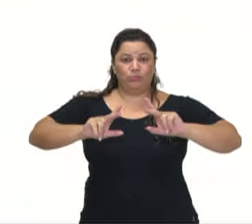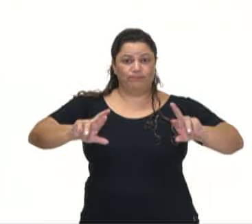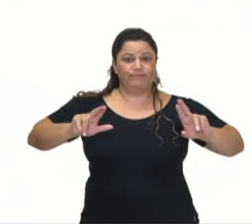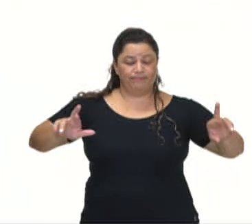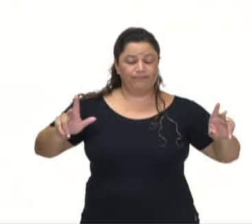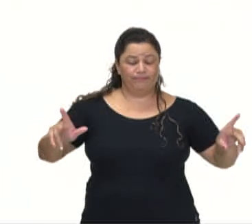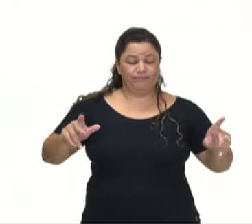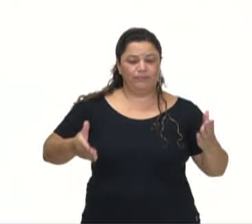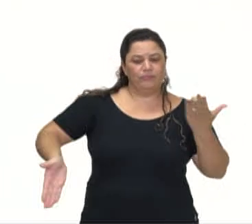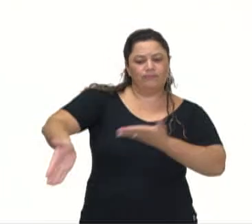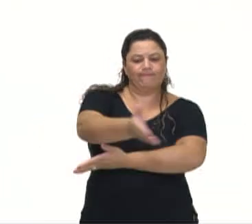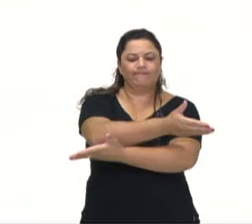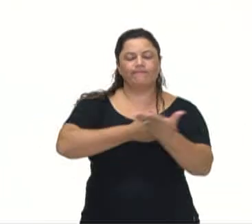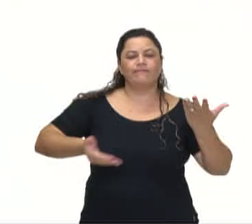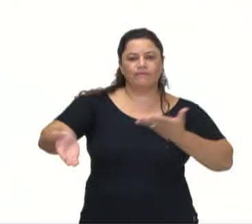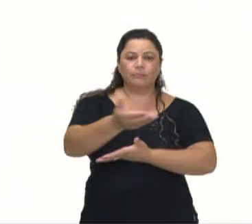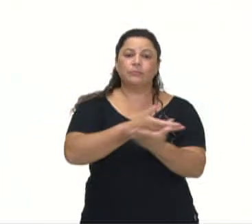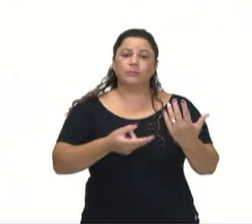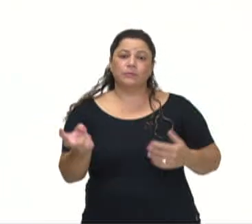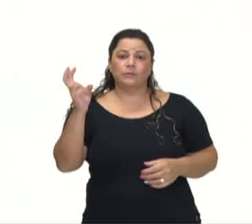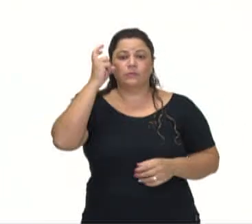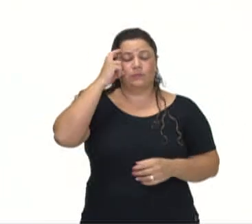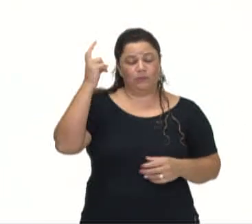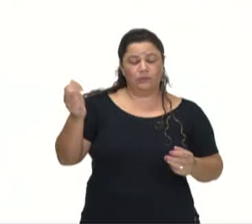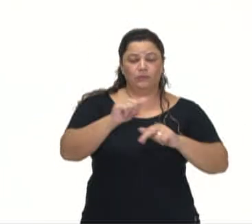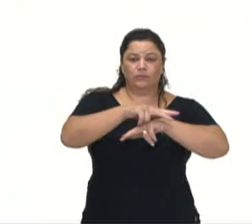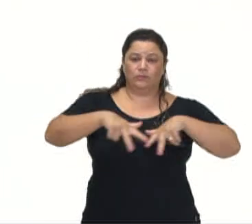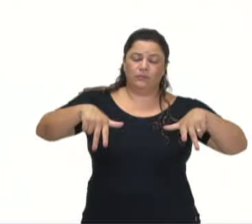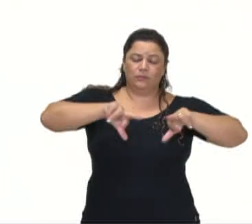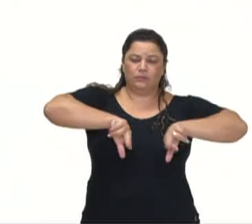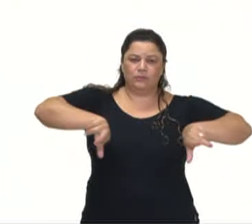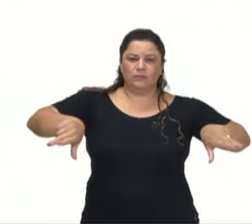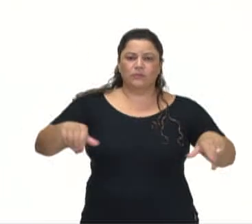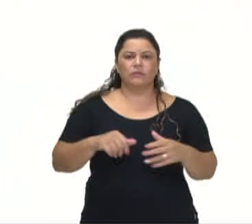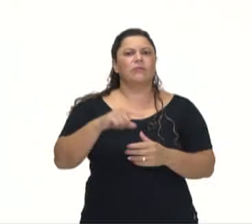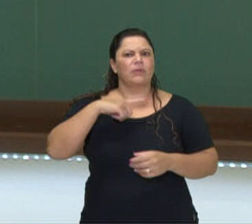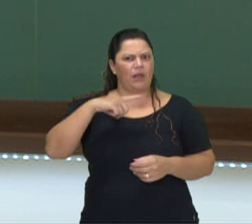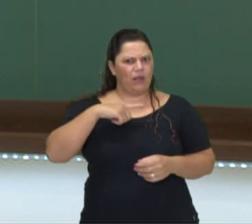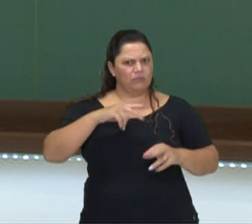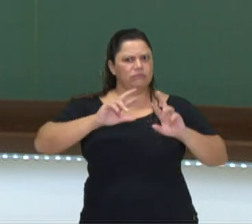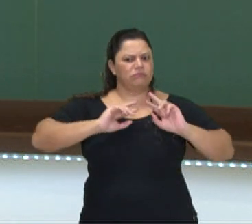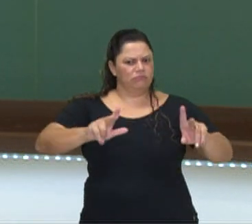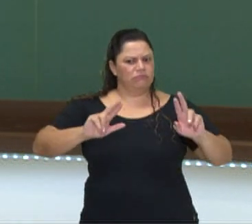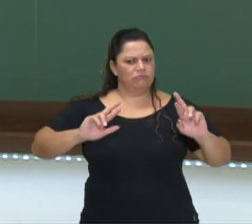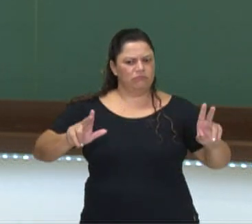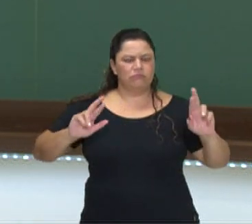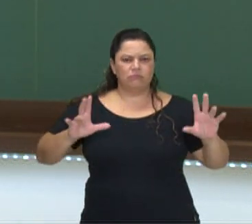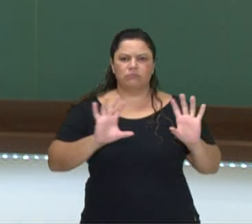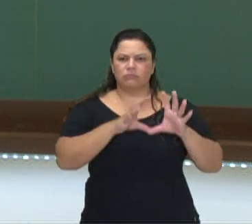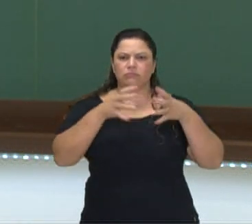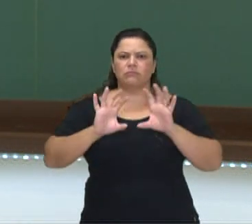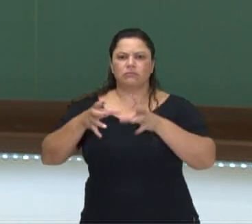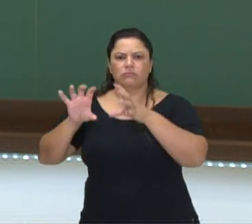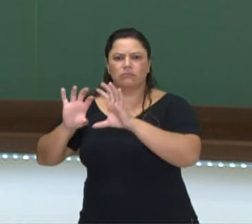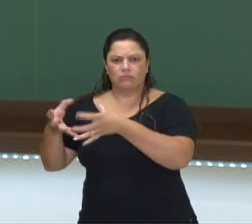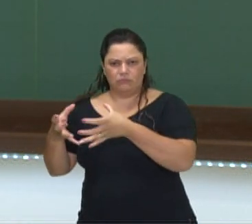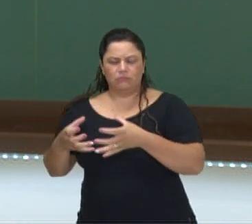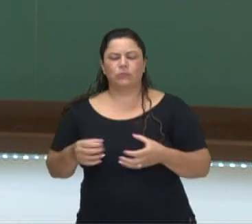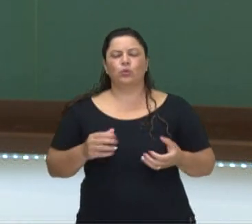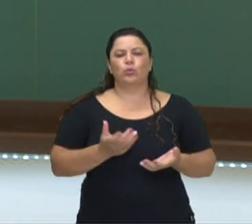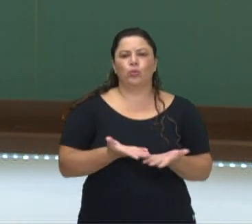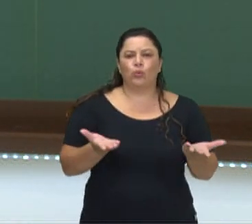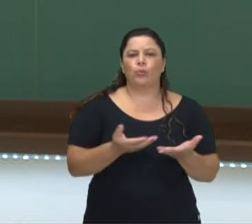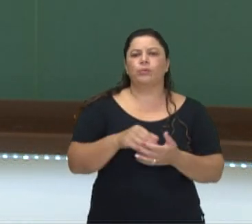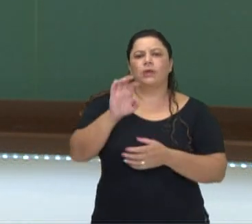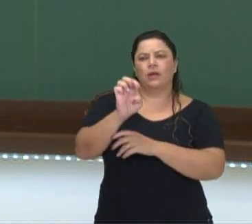diversidade de culturas e etnias. Então, nós temos um encontro de diferentes grupos étnicos